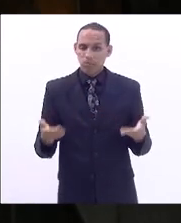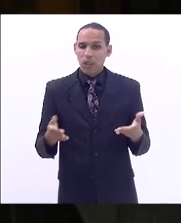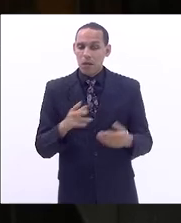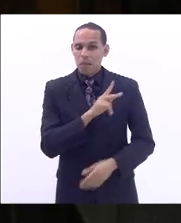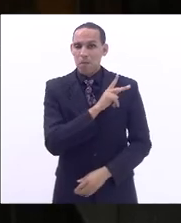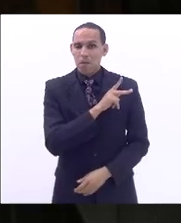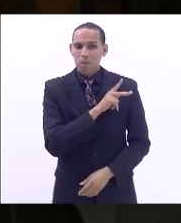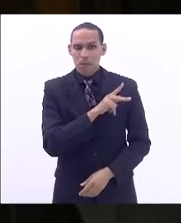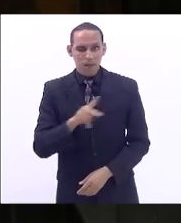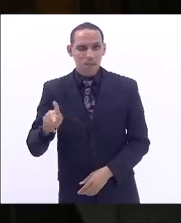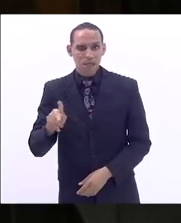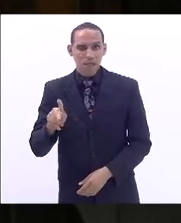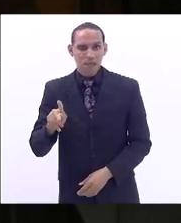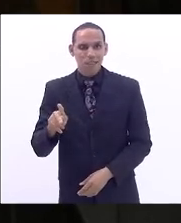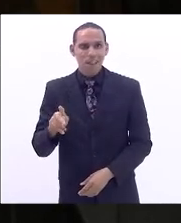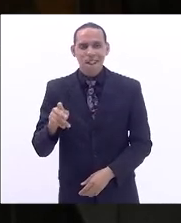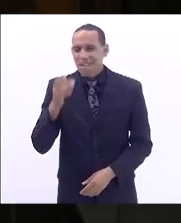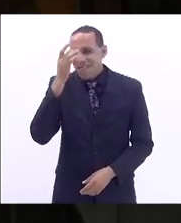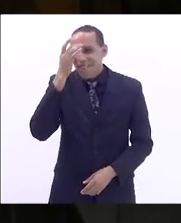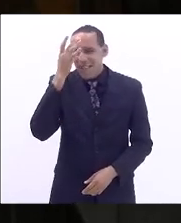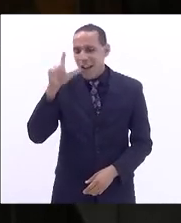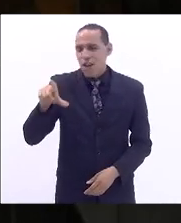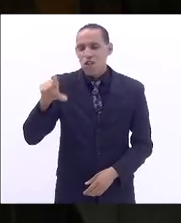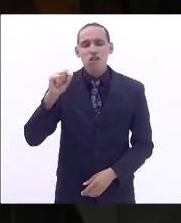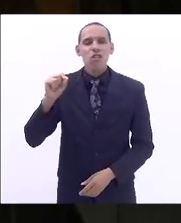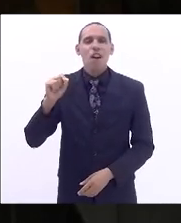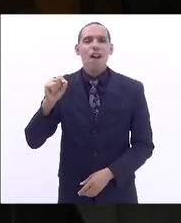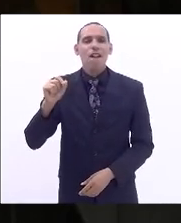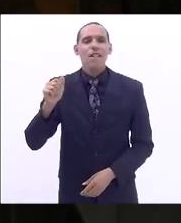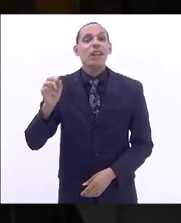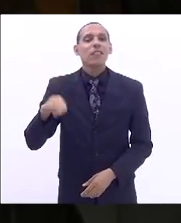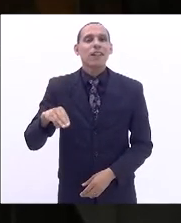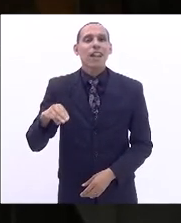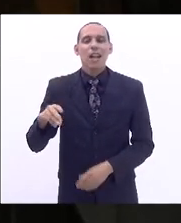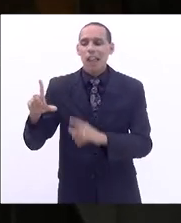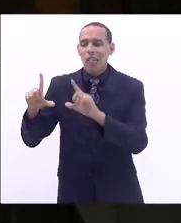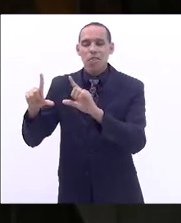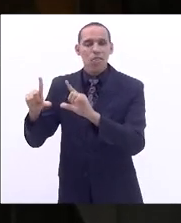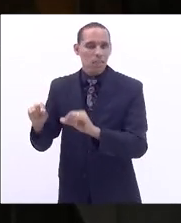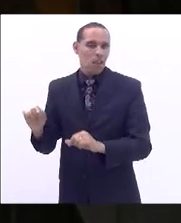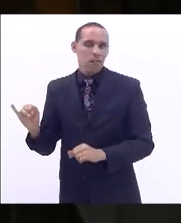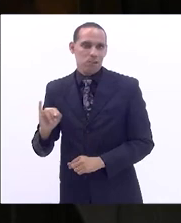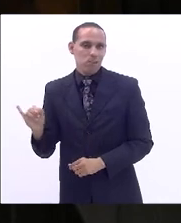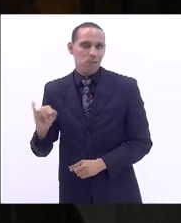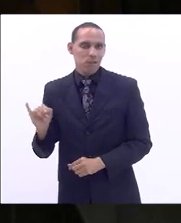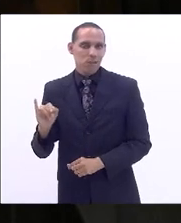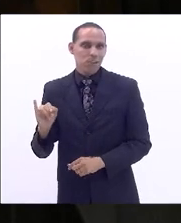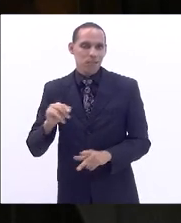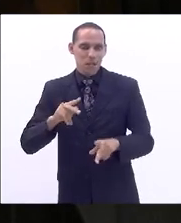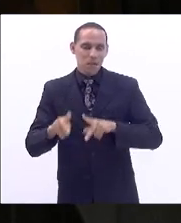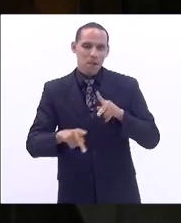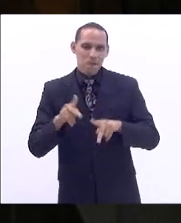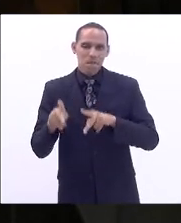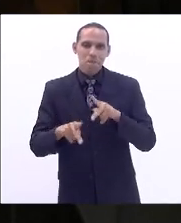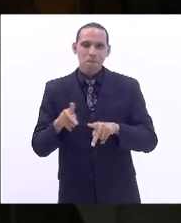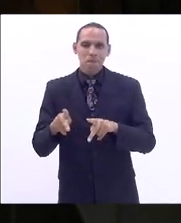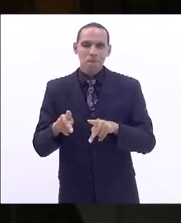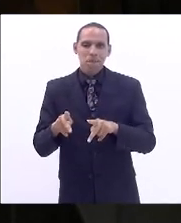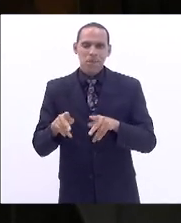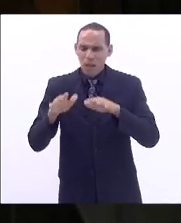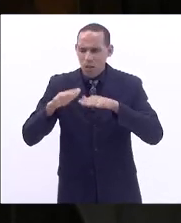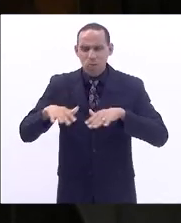Presidente nunca foi tão fácil escolher um lado é o lado da redução da Carga Tributária do povo brasileiro